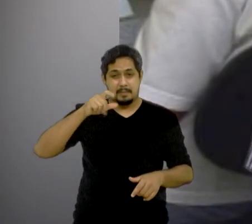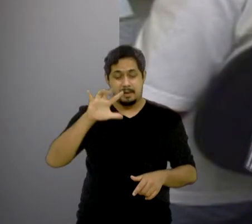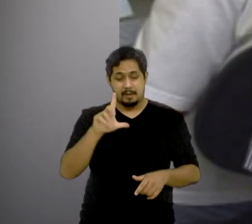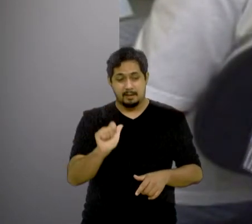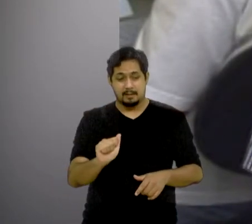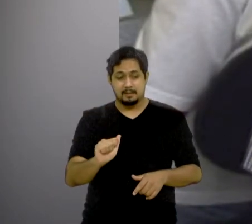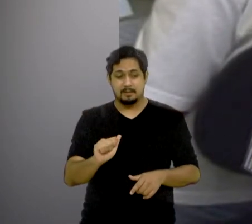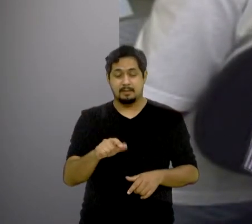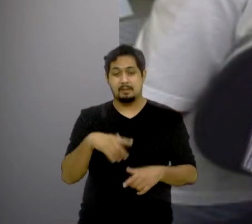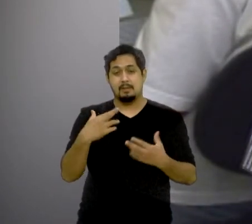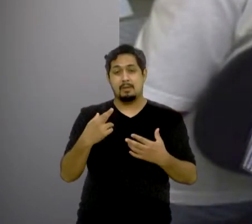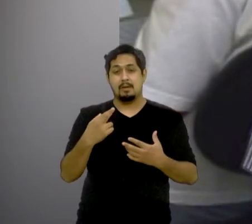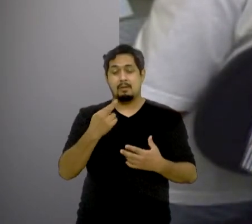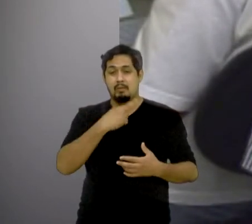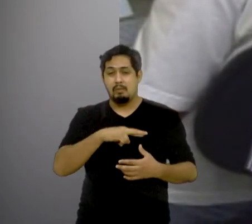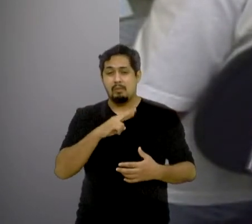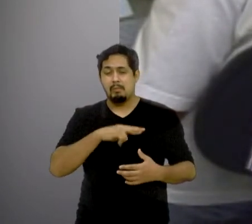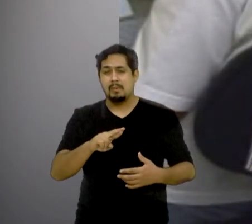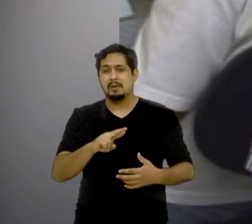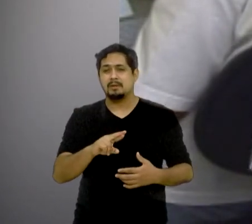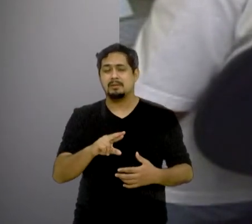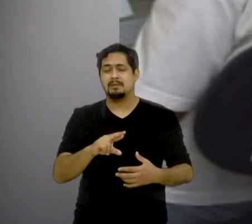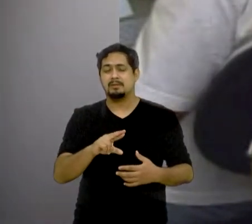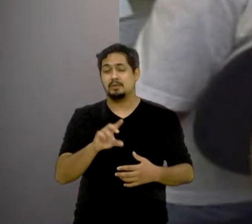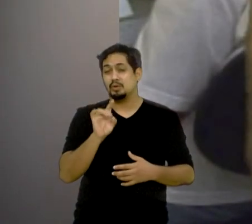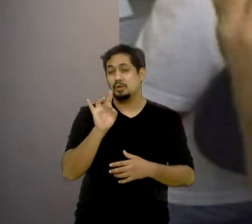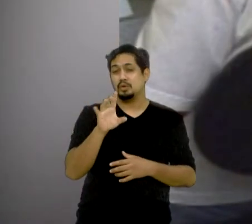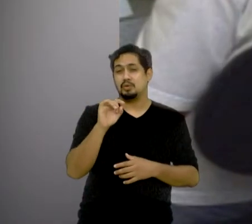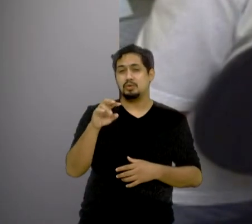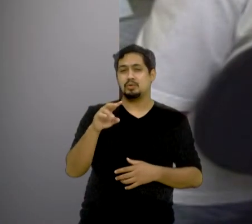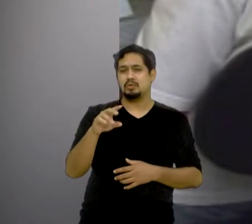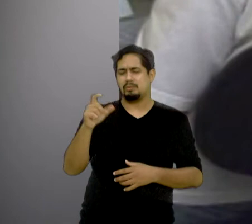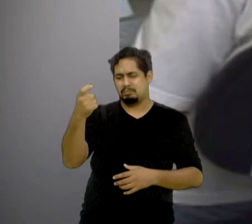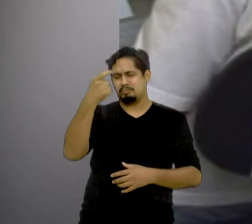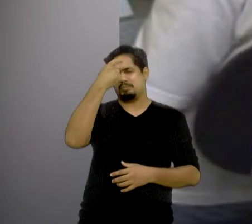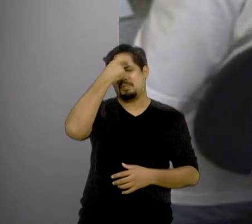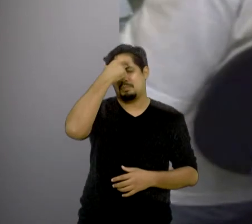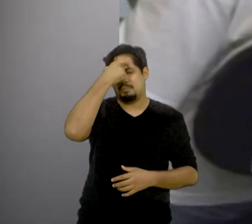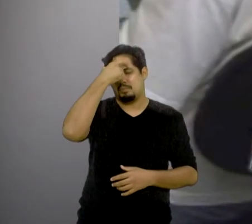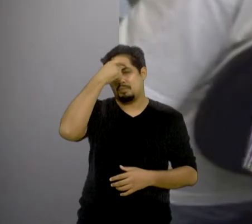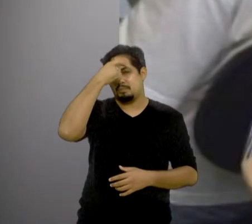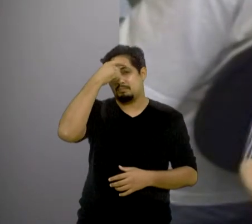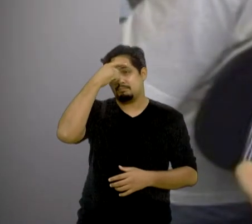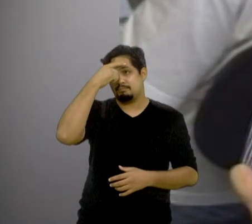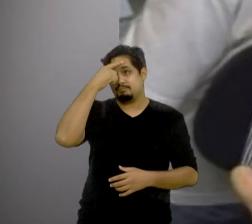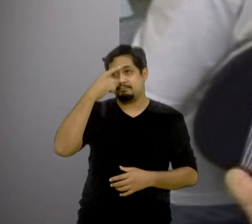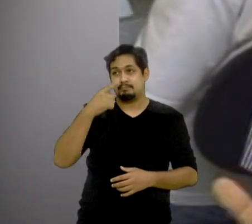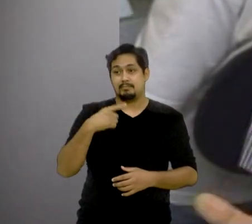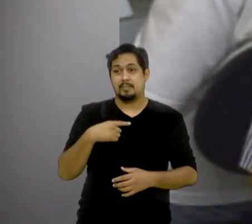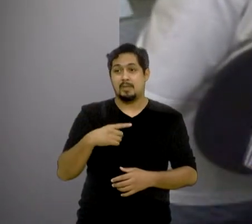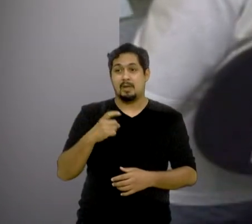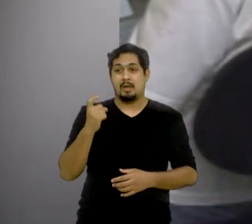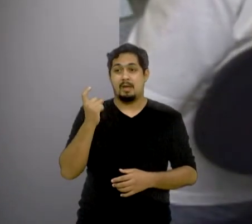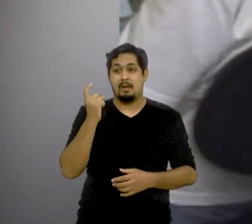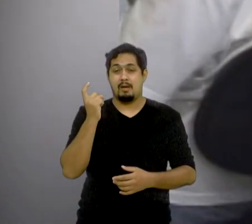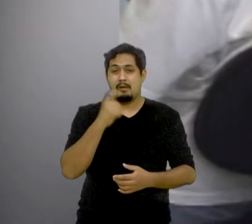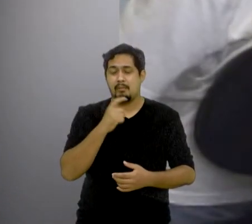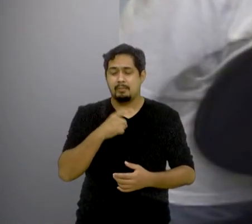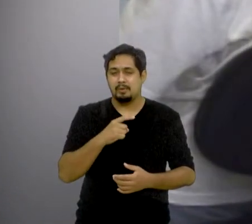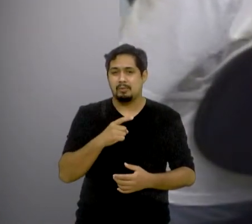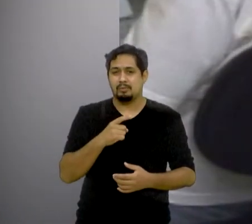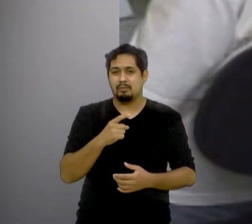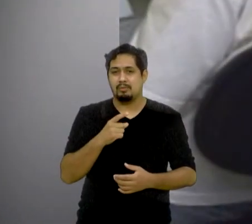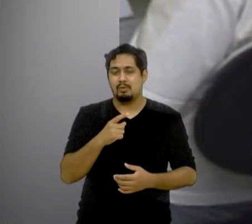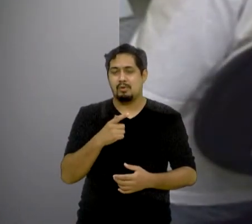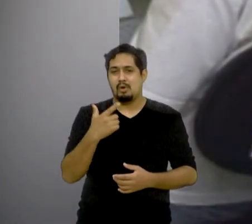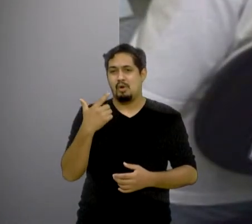um romance fica apenas na memória oral do povo, esse mito não tem consistência,